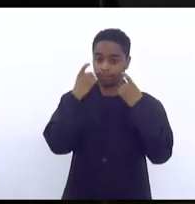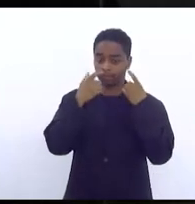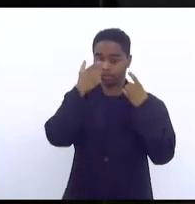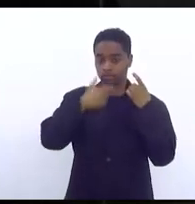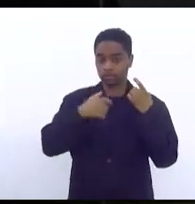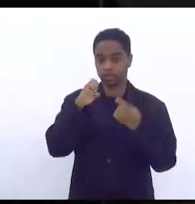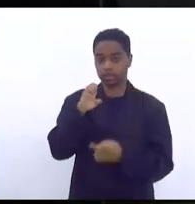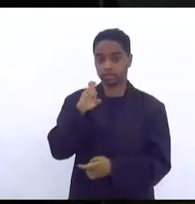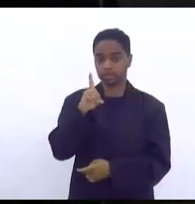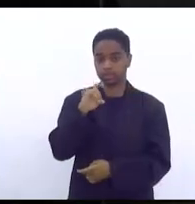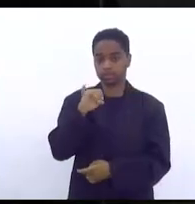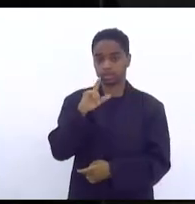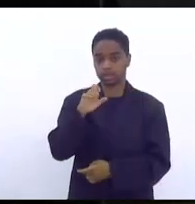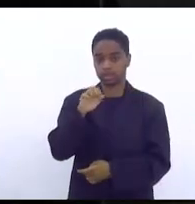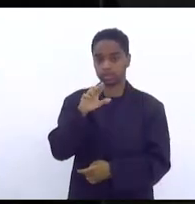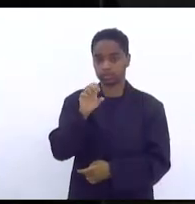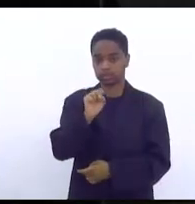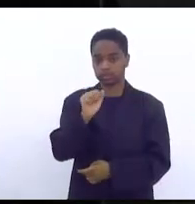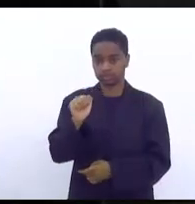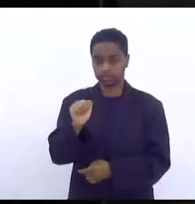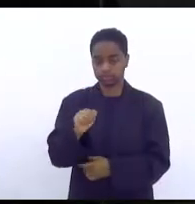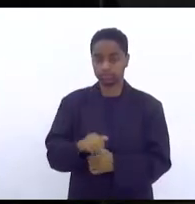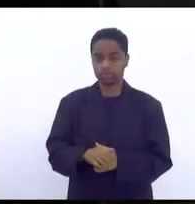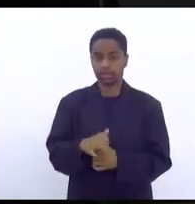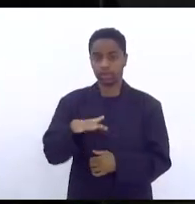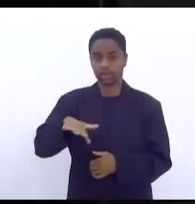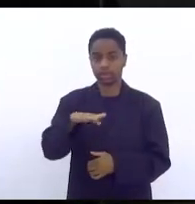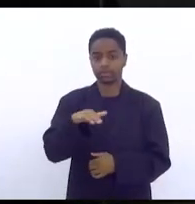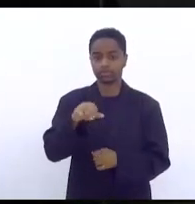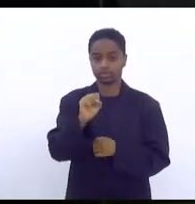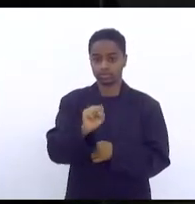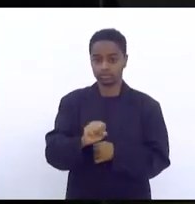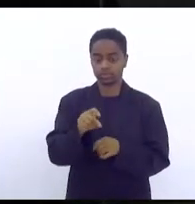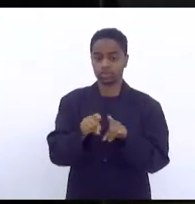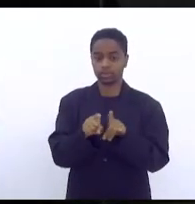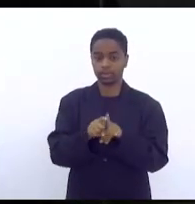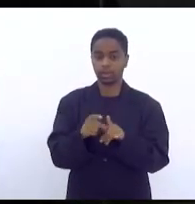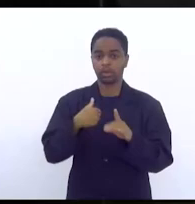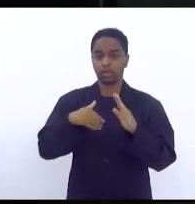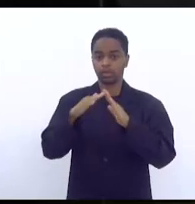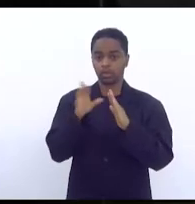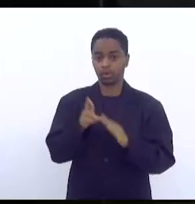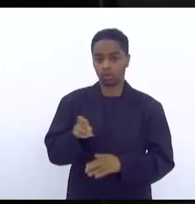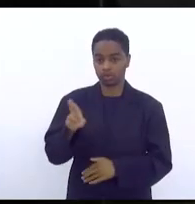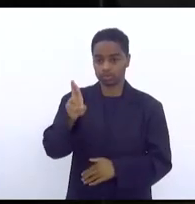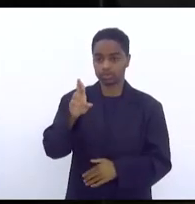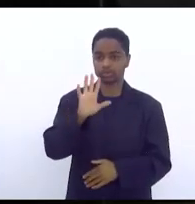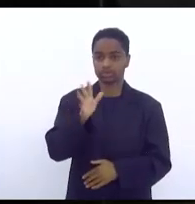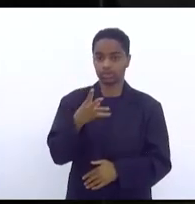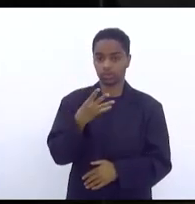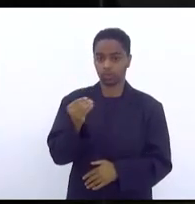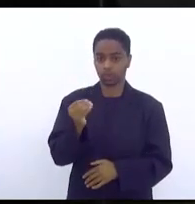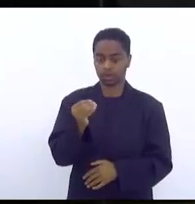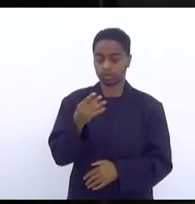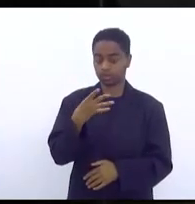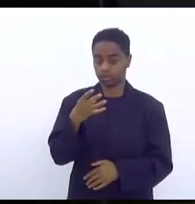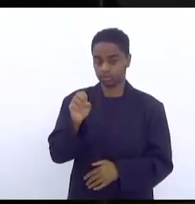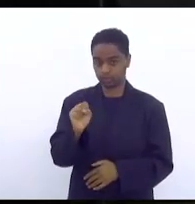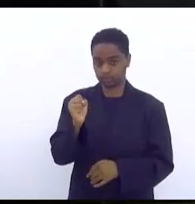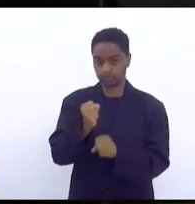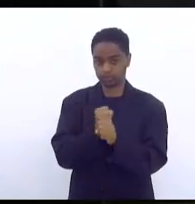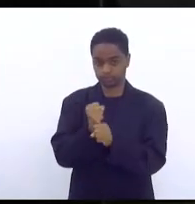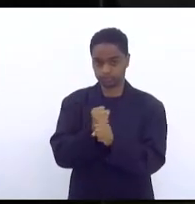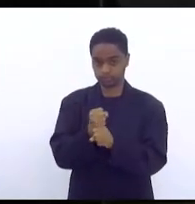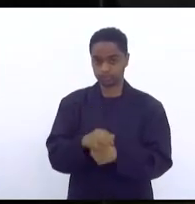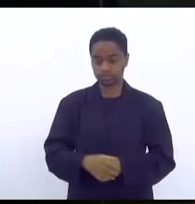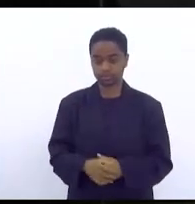leusa presidente do conselho da P 2.1 da área da zona sul e sou moradora da Rocinha já 48 anos